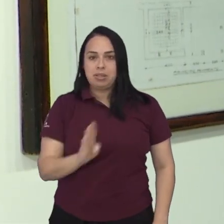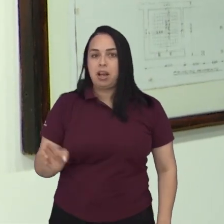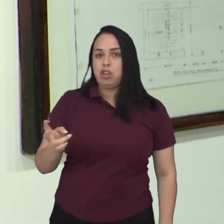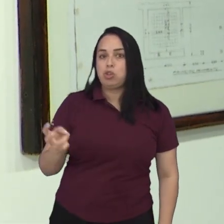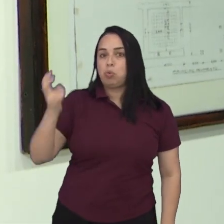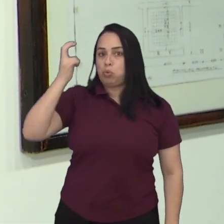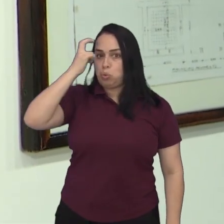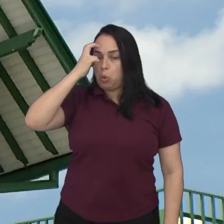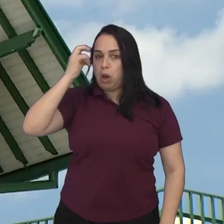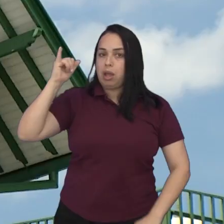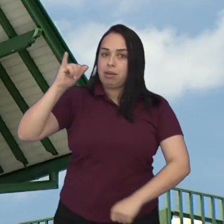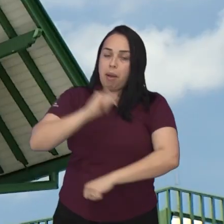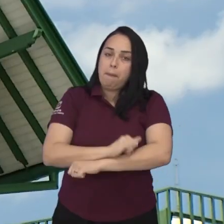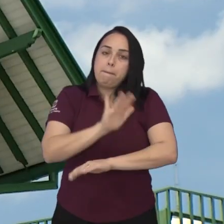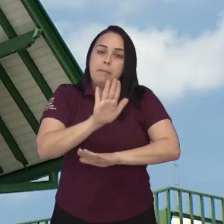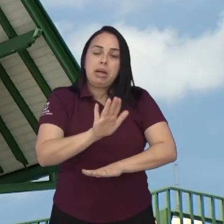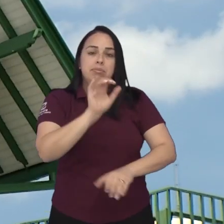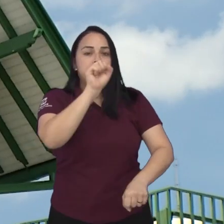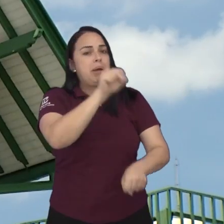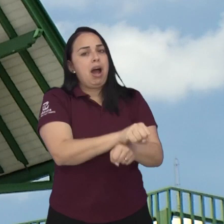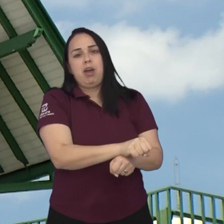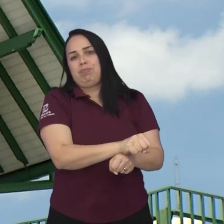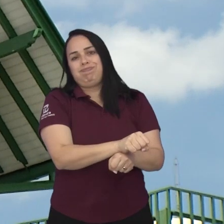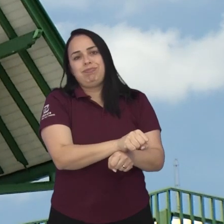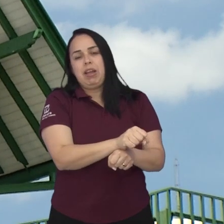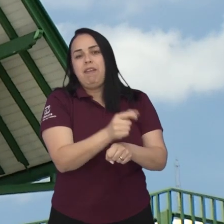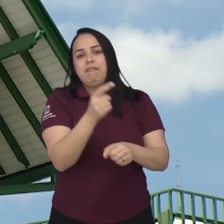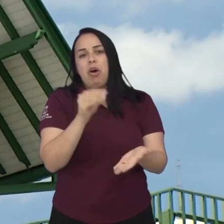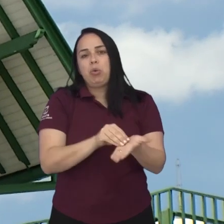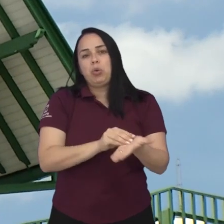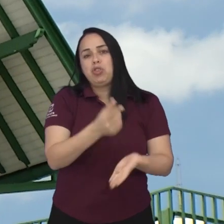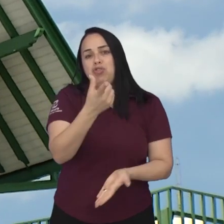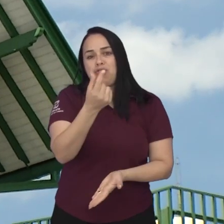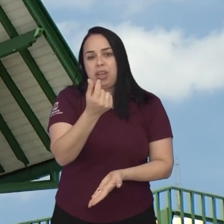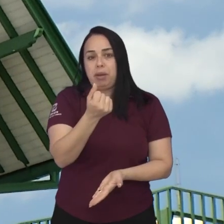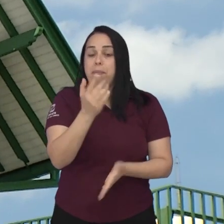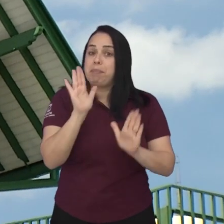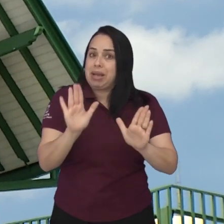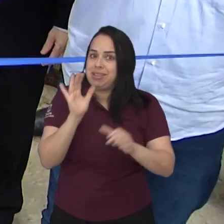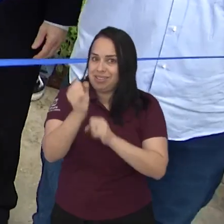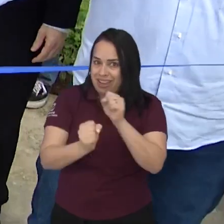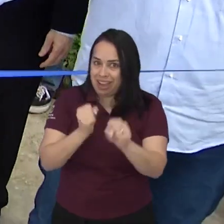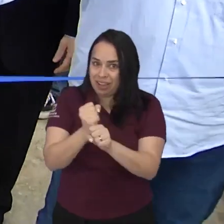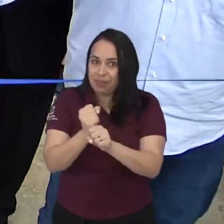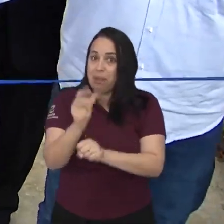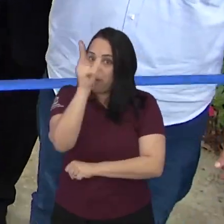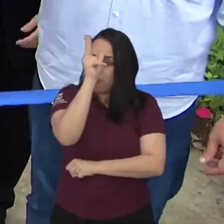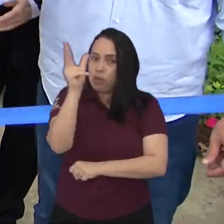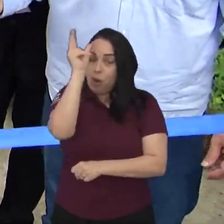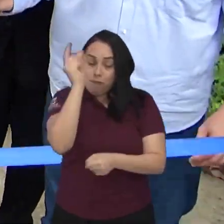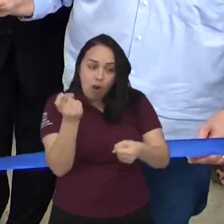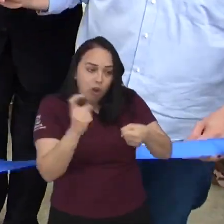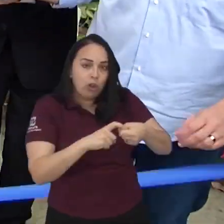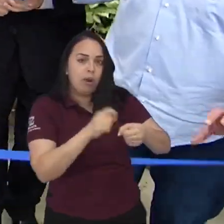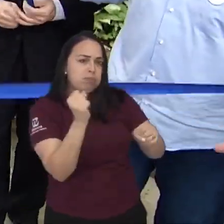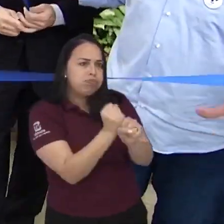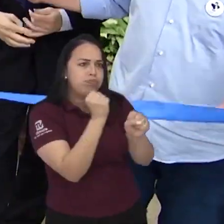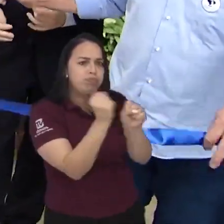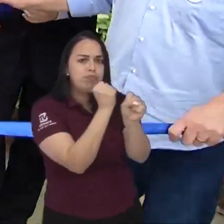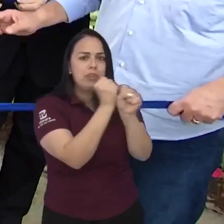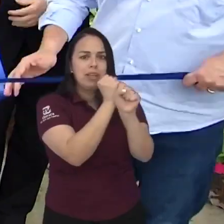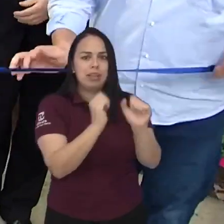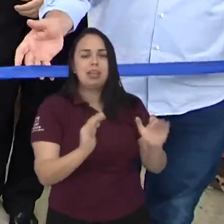Cultura Aeroespacial, mas foi interrompida por falta de verba em 2012. Esse ano, a prefeitura retomou